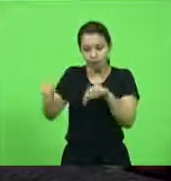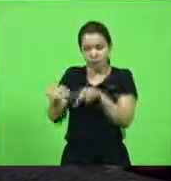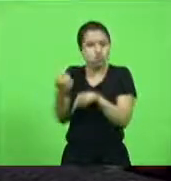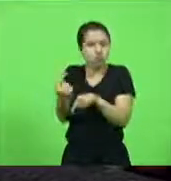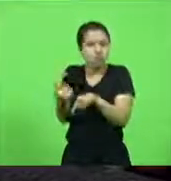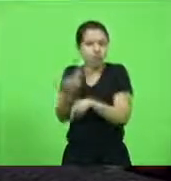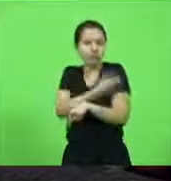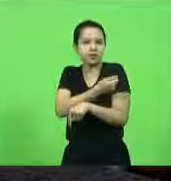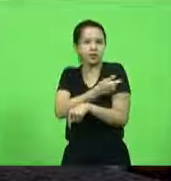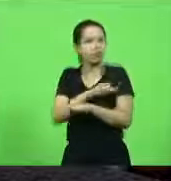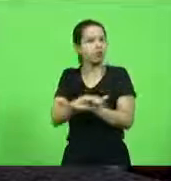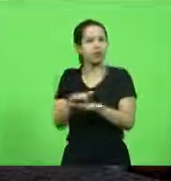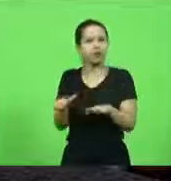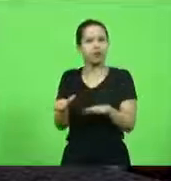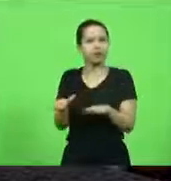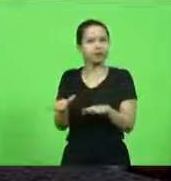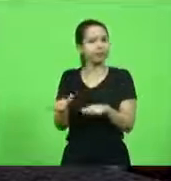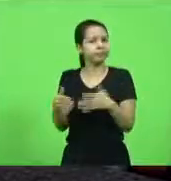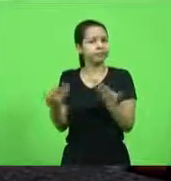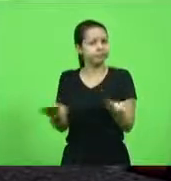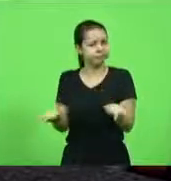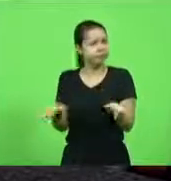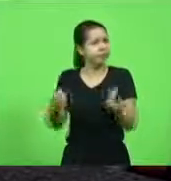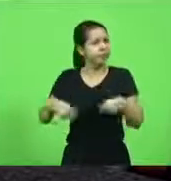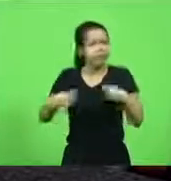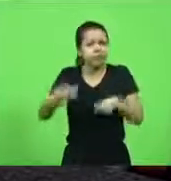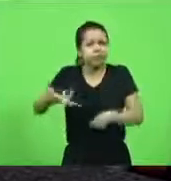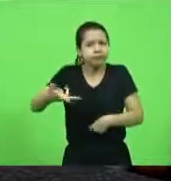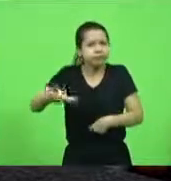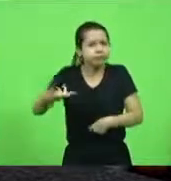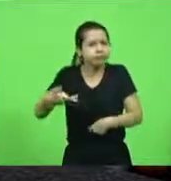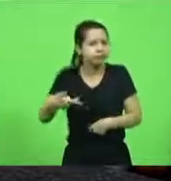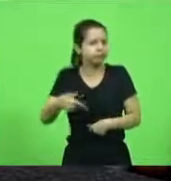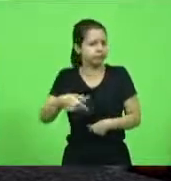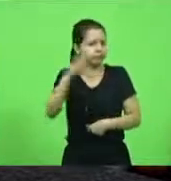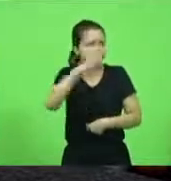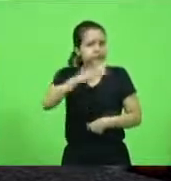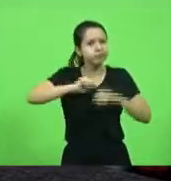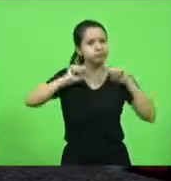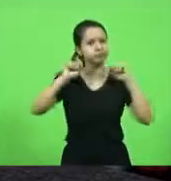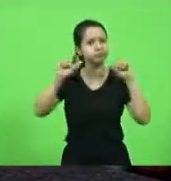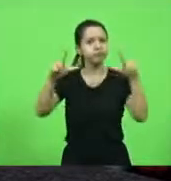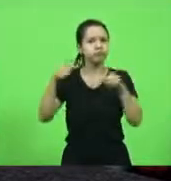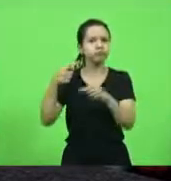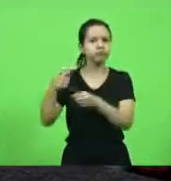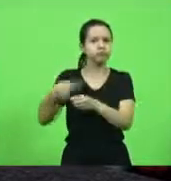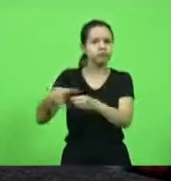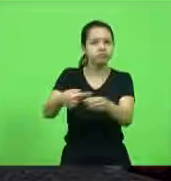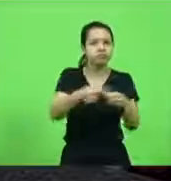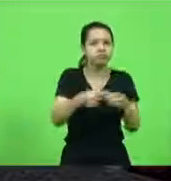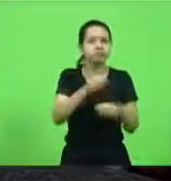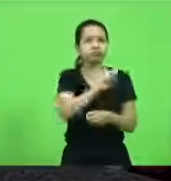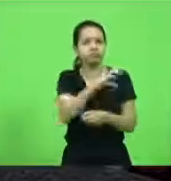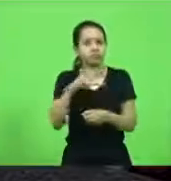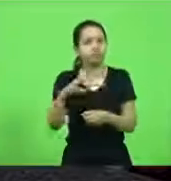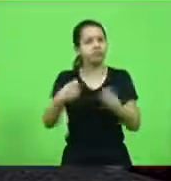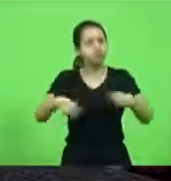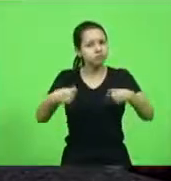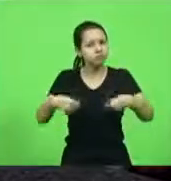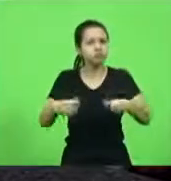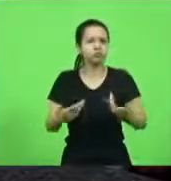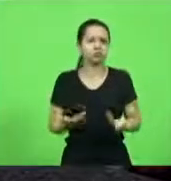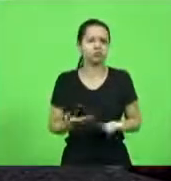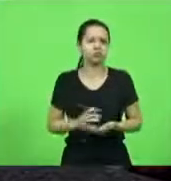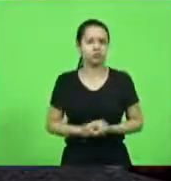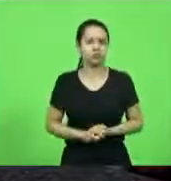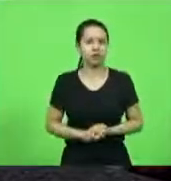É preciso agilidade, acorda Brasil, Santa Catarina, municípios. Se tem pouco